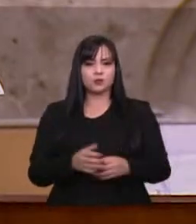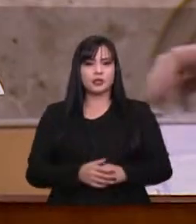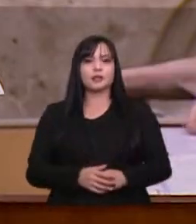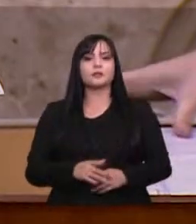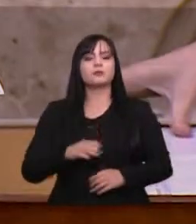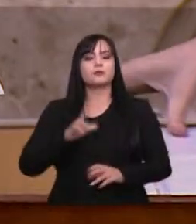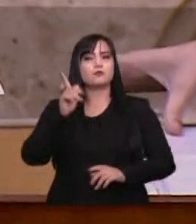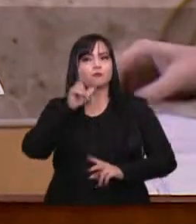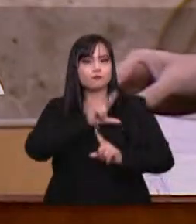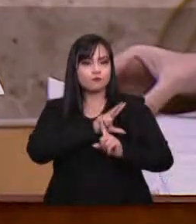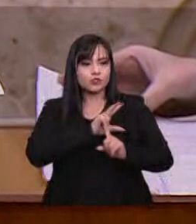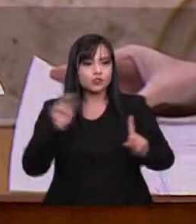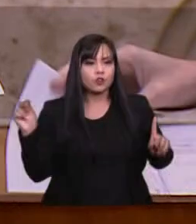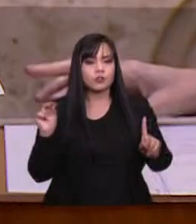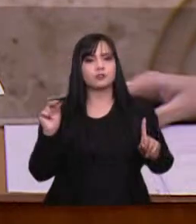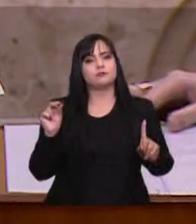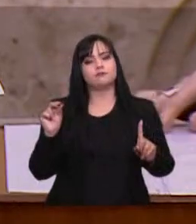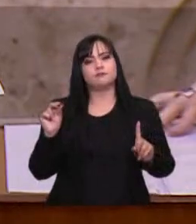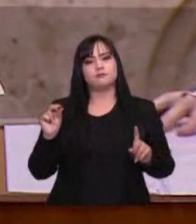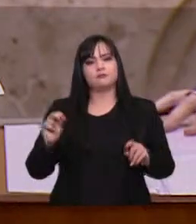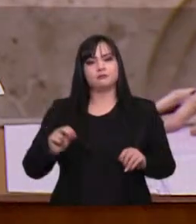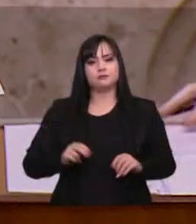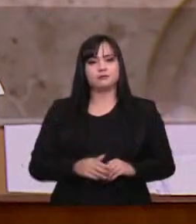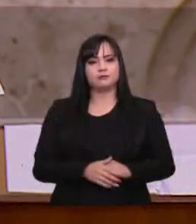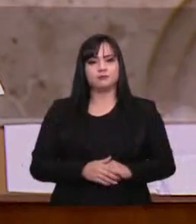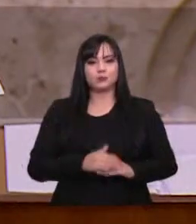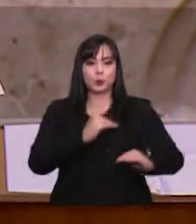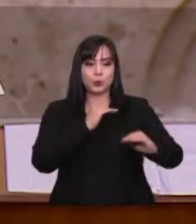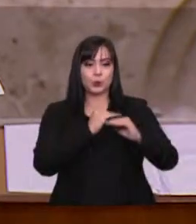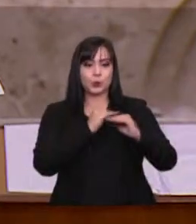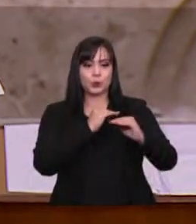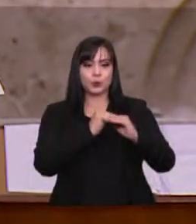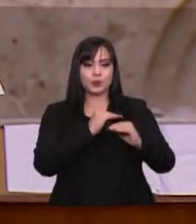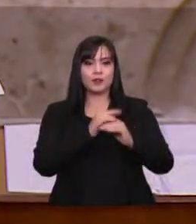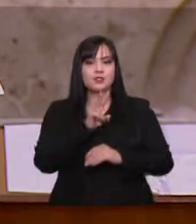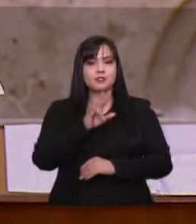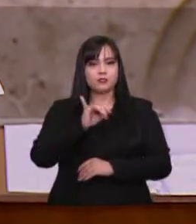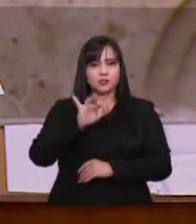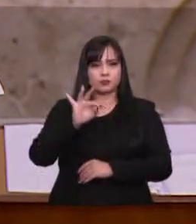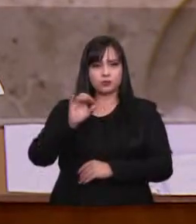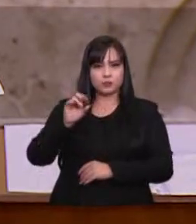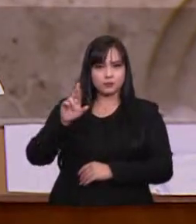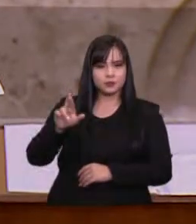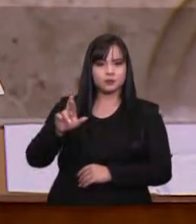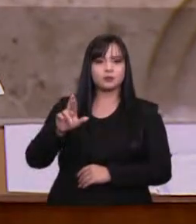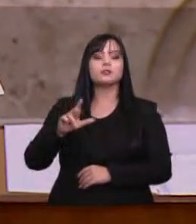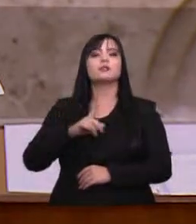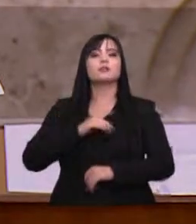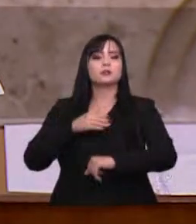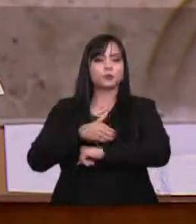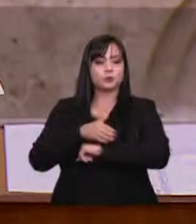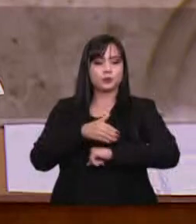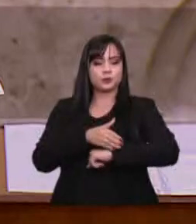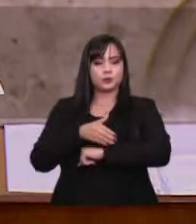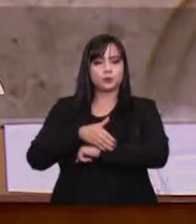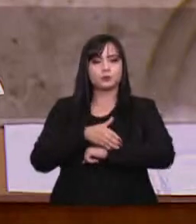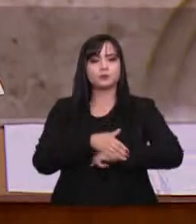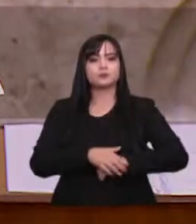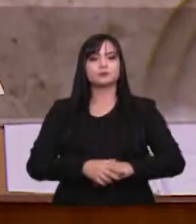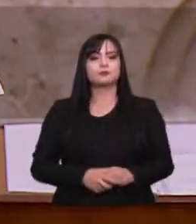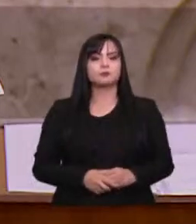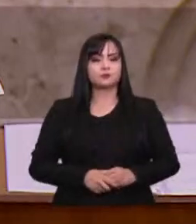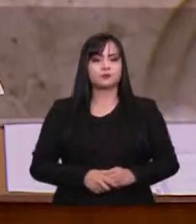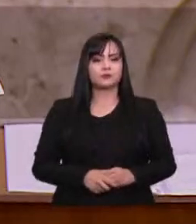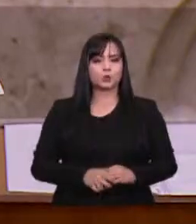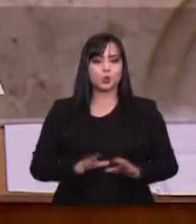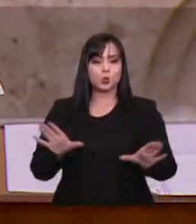com a vitória né irmã nada com o Vitor nele integrada e atuarem de